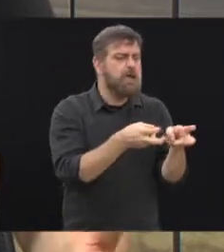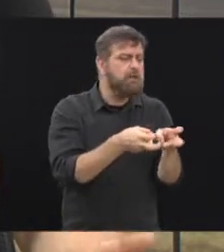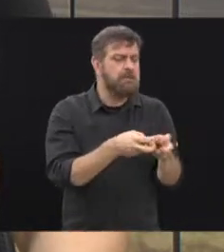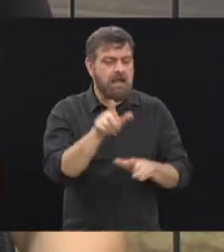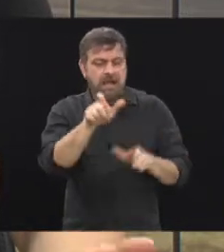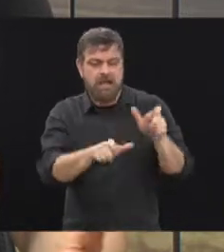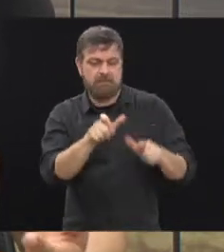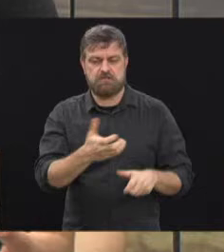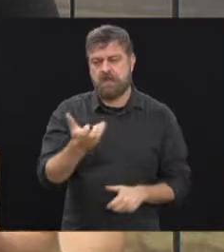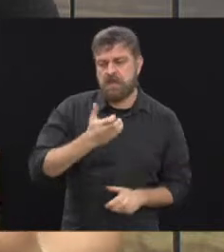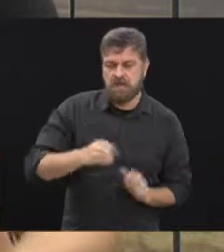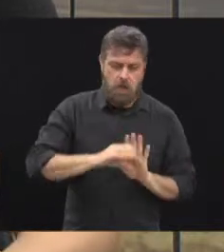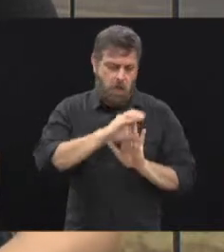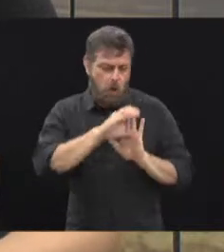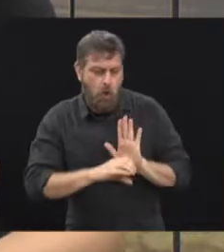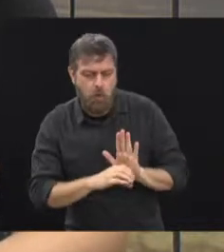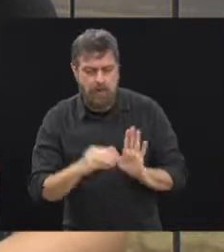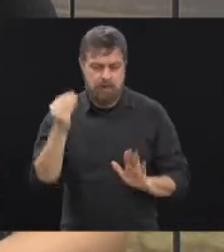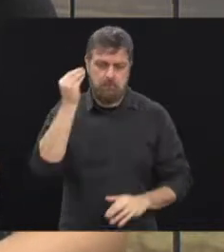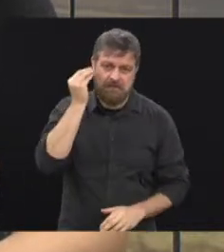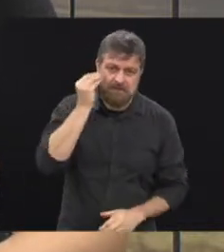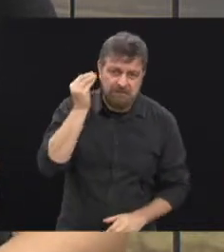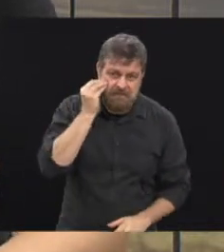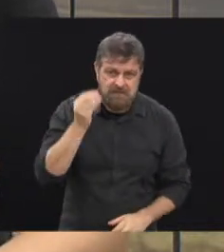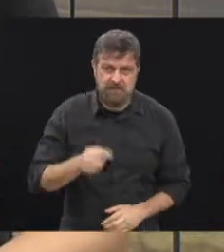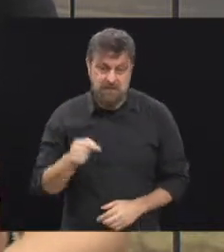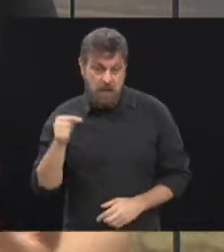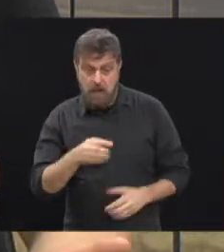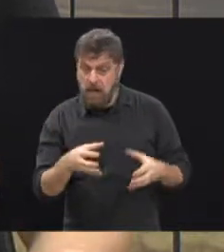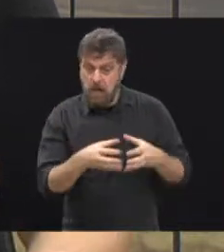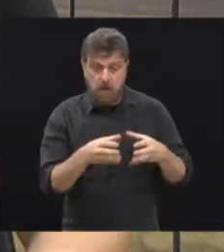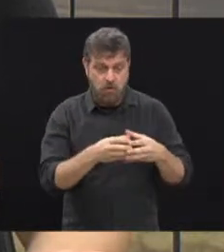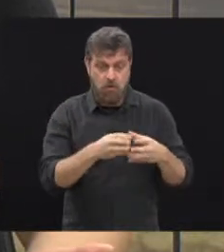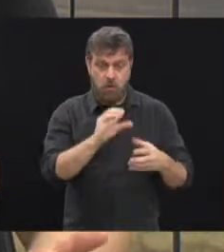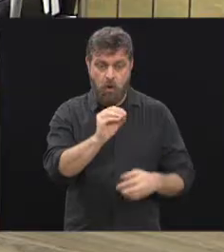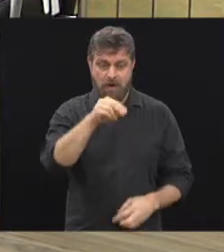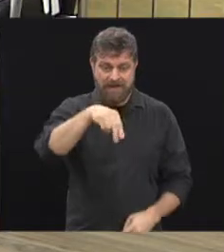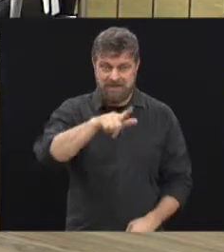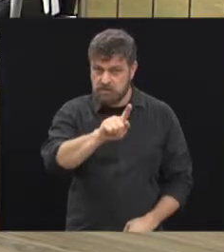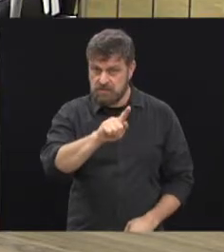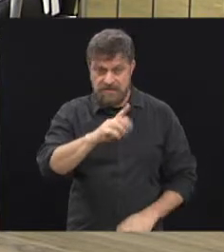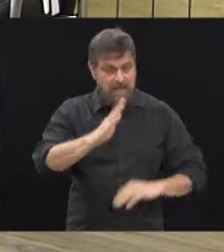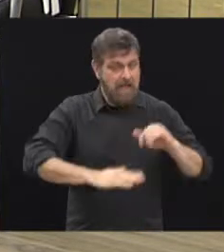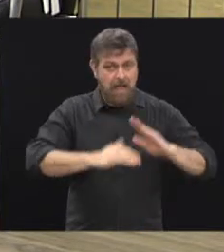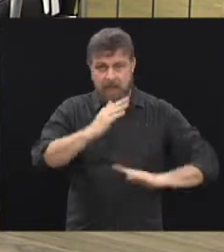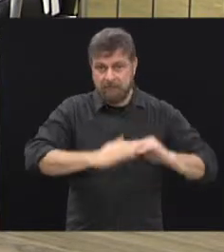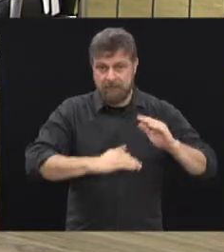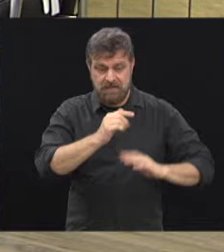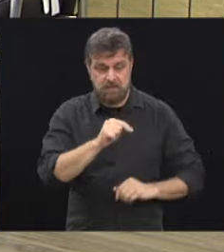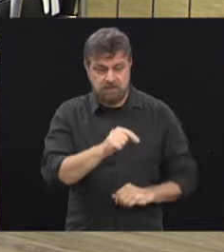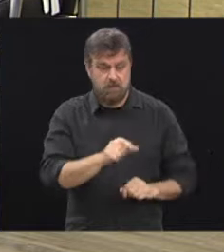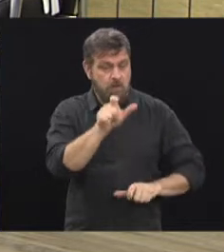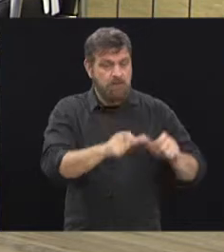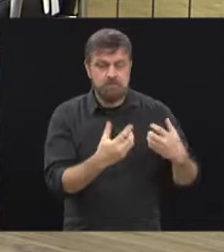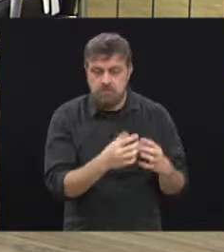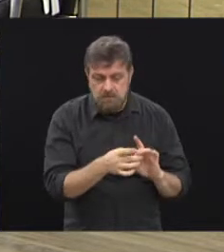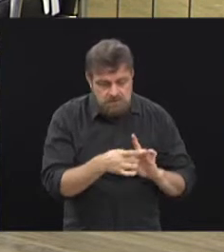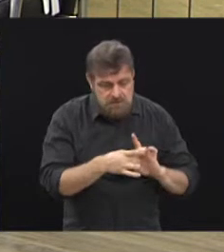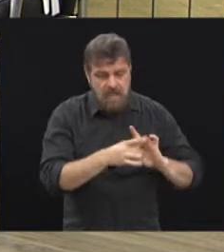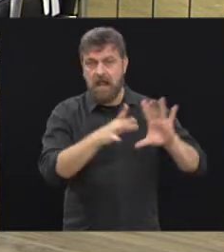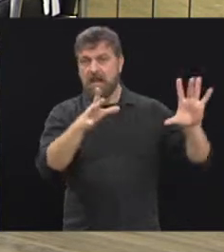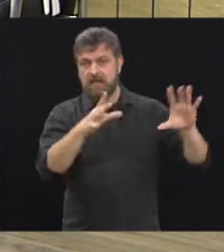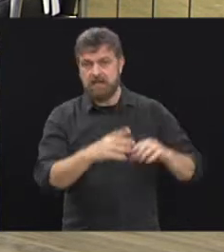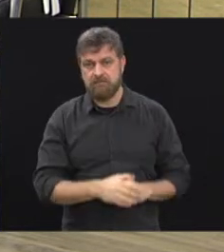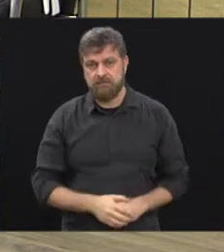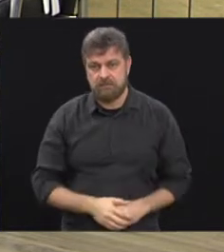pede requisitos e experiência, mas não é assim na prática. Na prática são pessoas muito abertas, né? Os